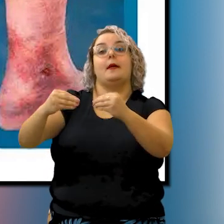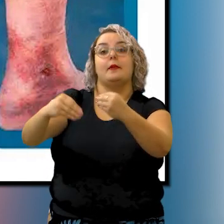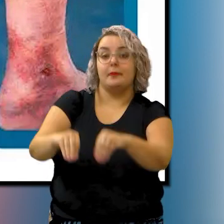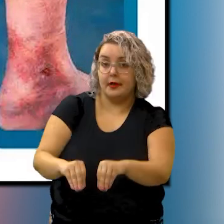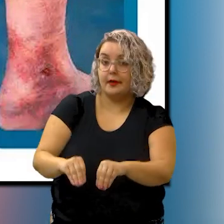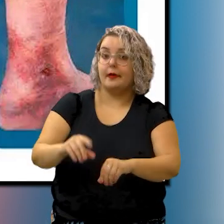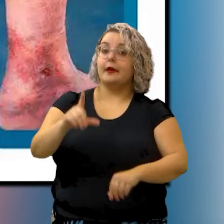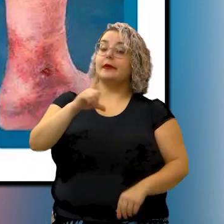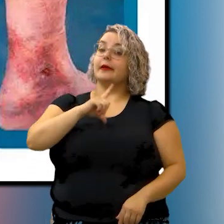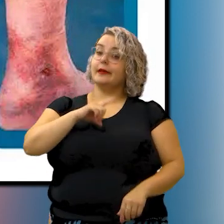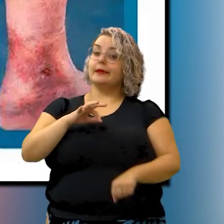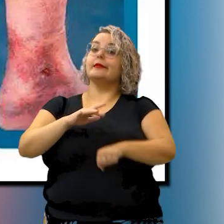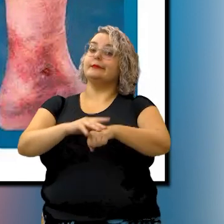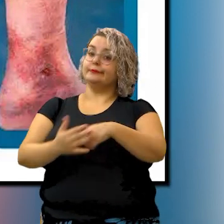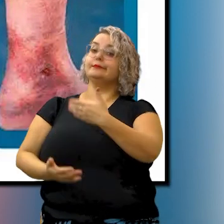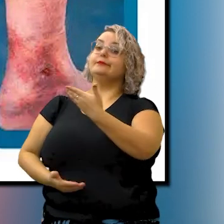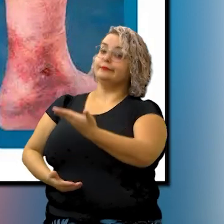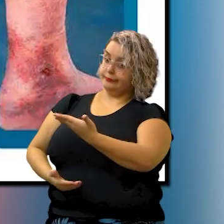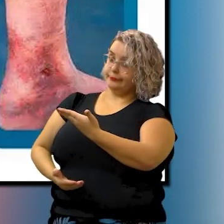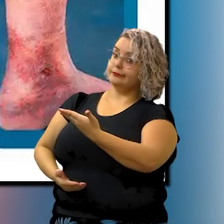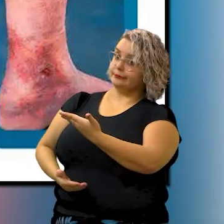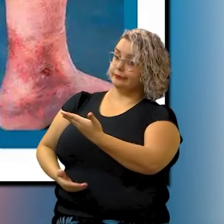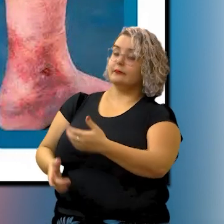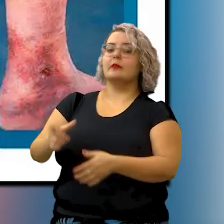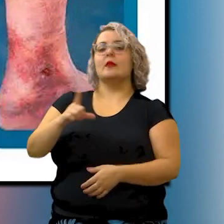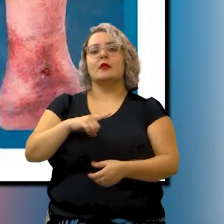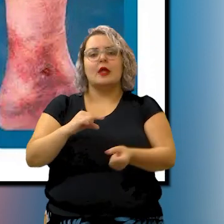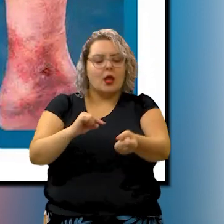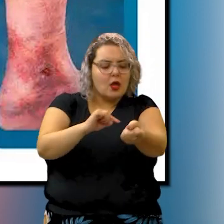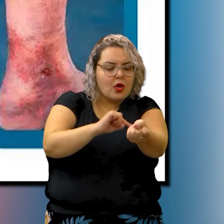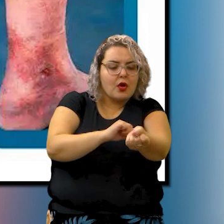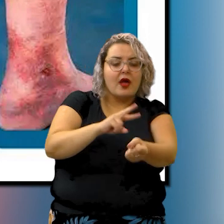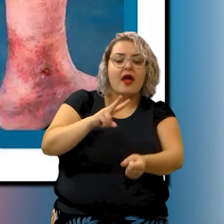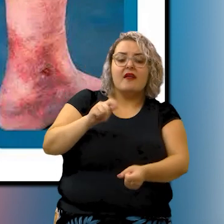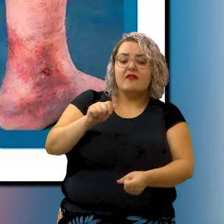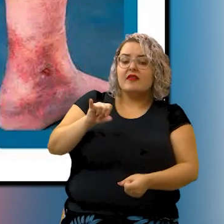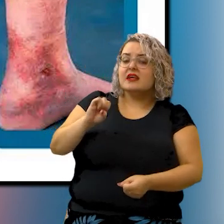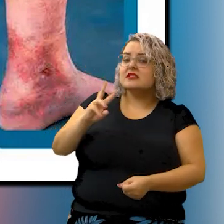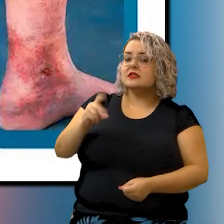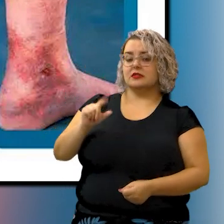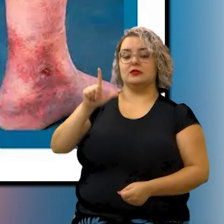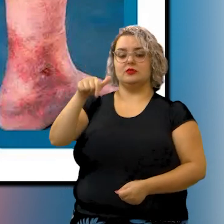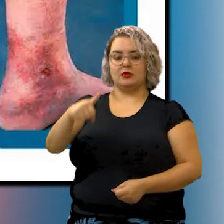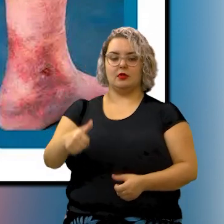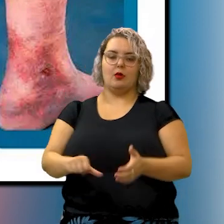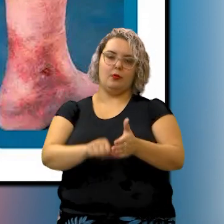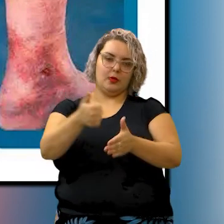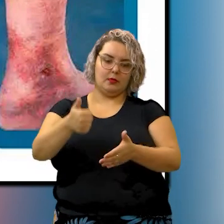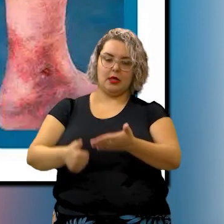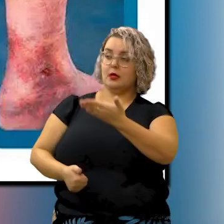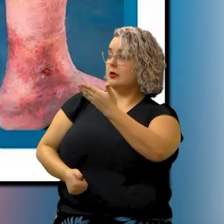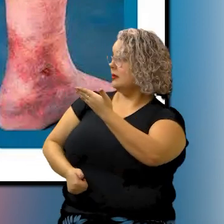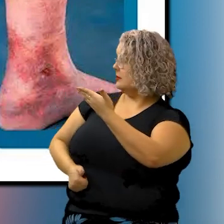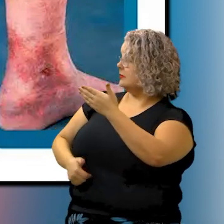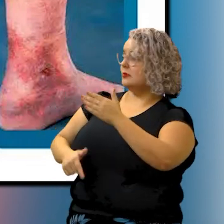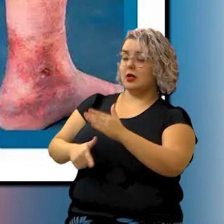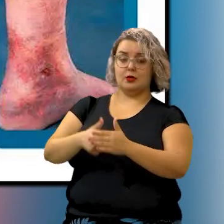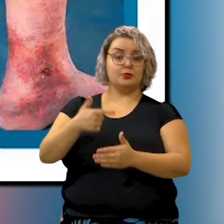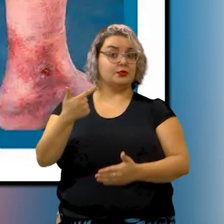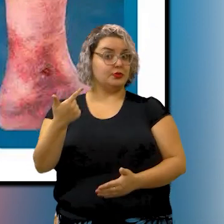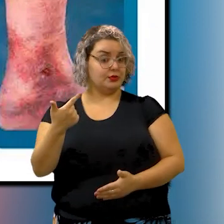tem insuficiência venosa crônica vai começar primeiro a ter vasinhos. Aí depois tem as varizes, que são veias já